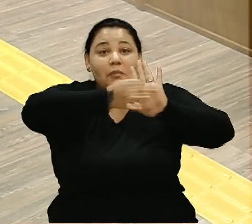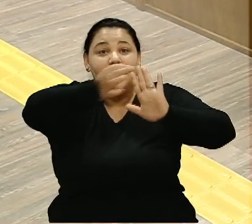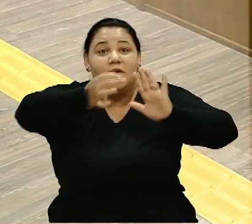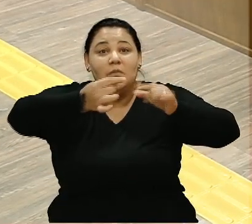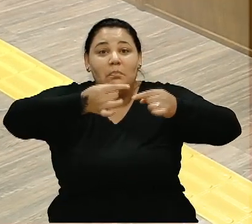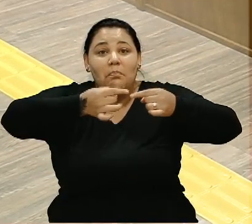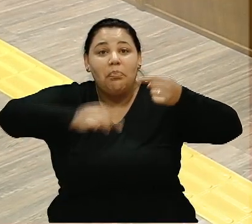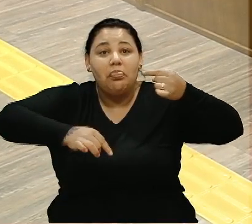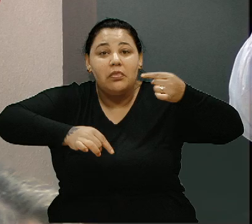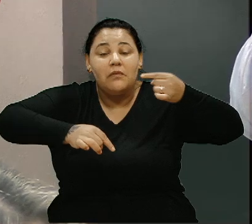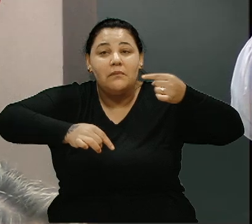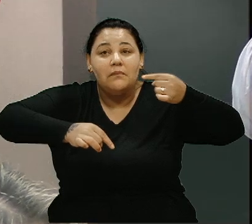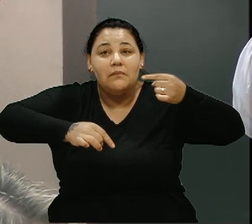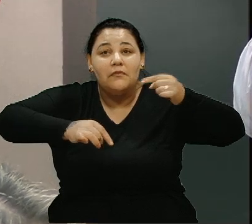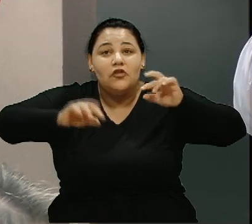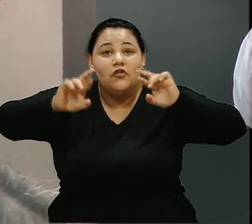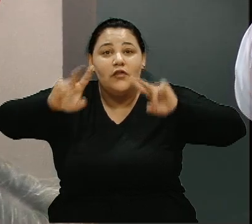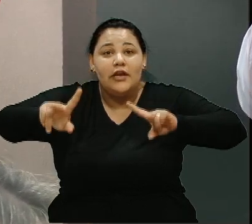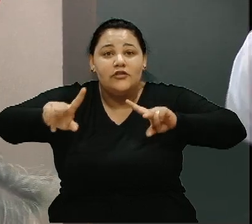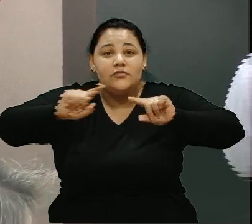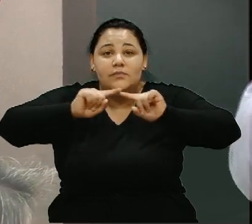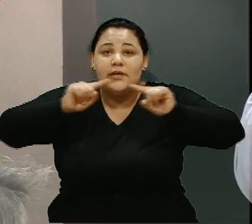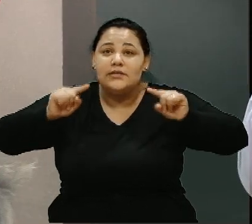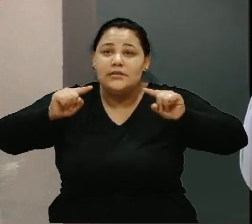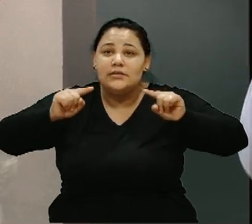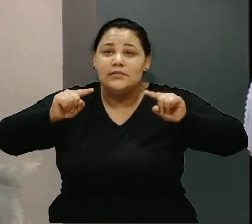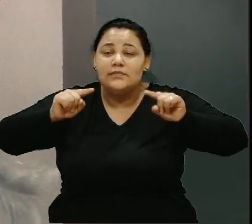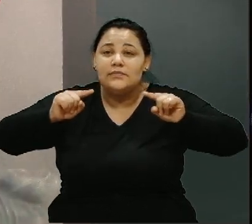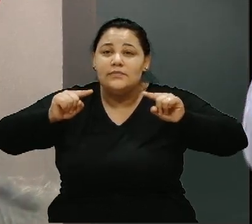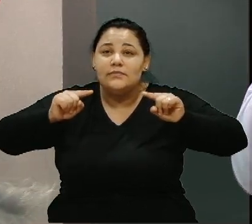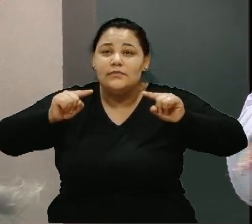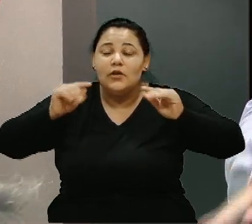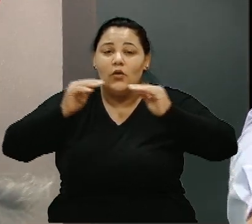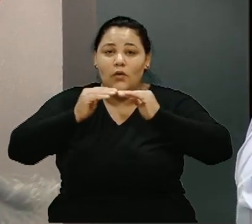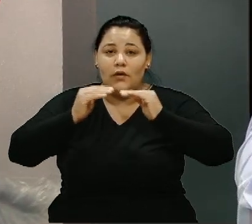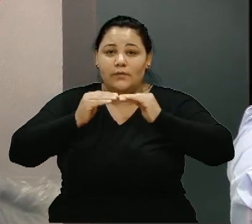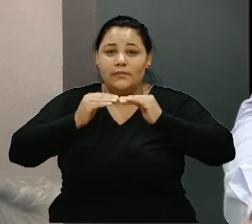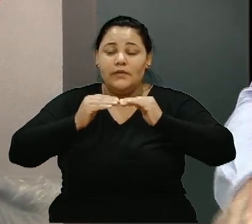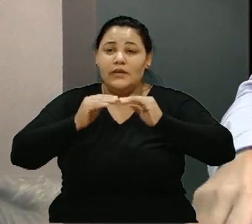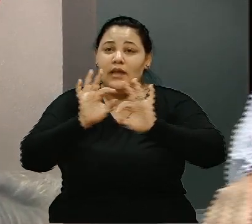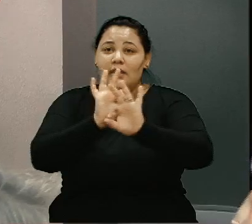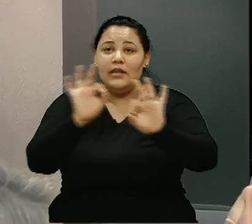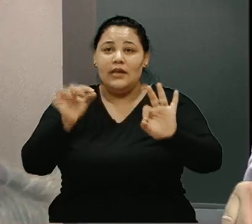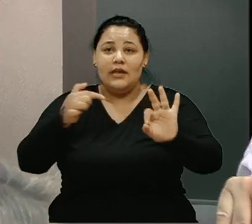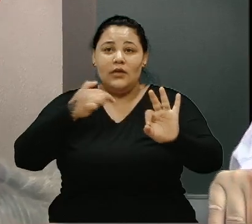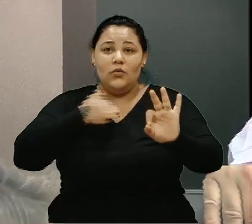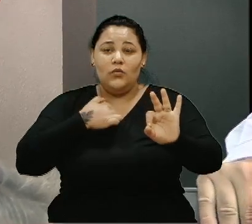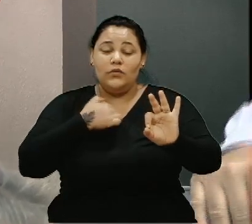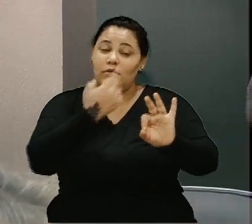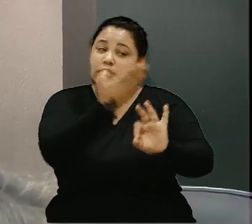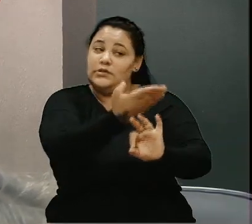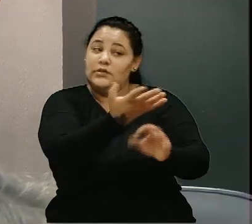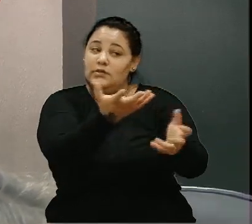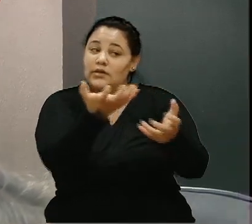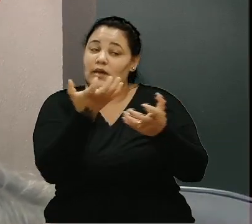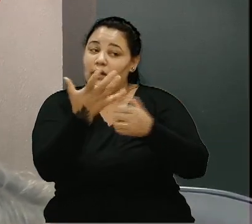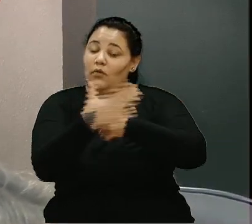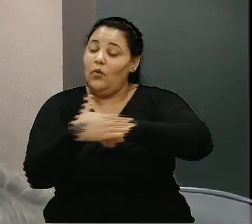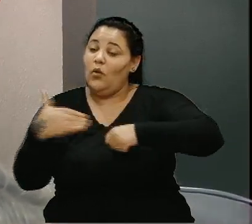aqui, uma convergência que nós temos, vereador Bortola, em todas as divergências. Nem eu e nem o senhor quer dar golpe.